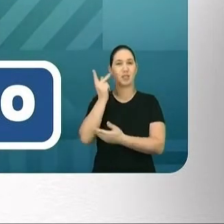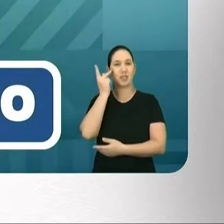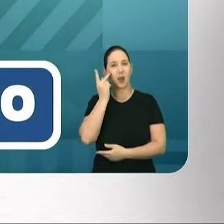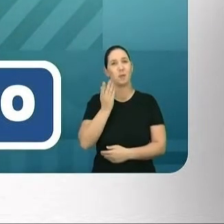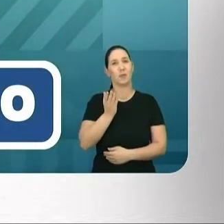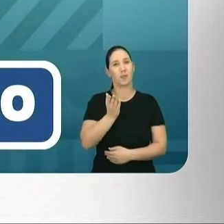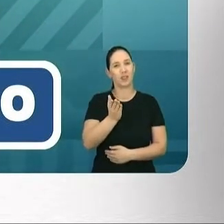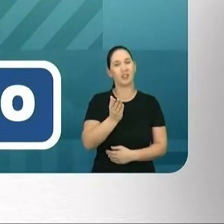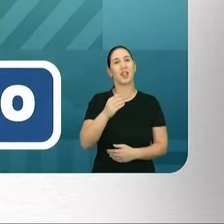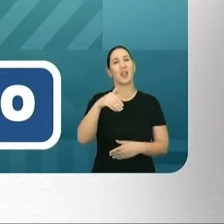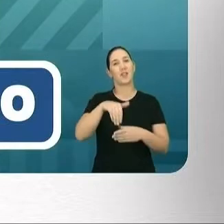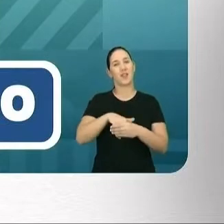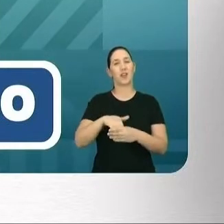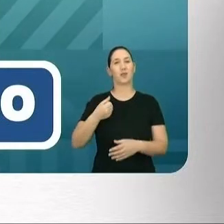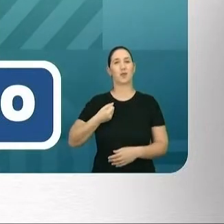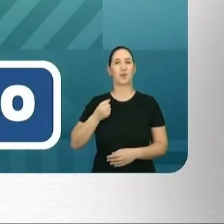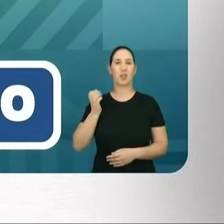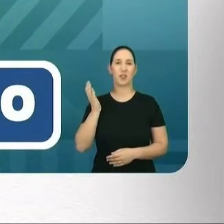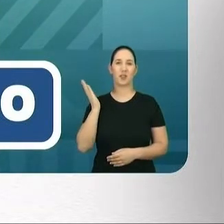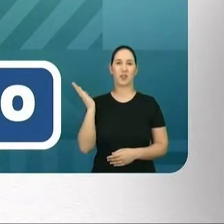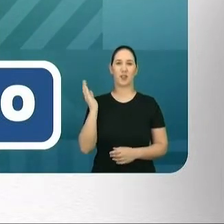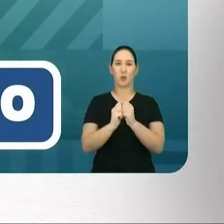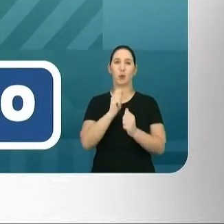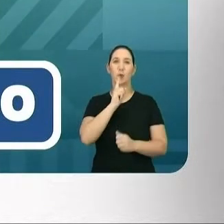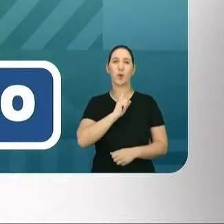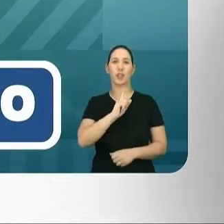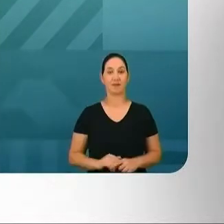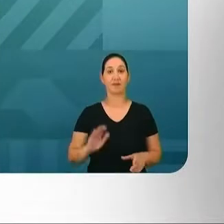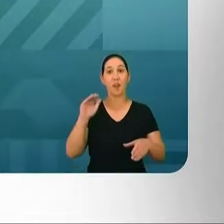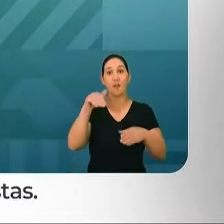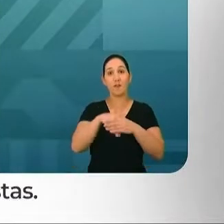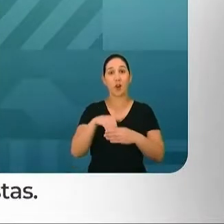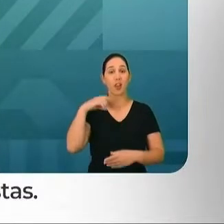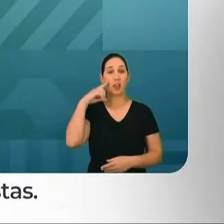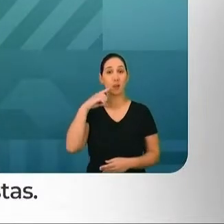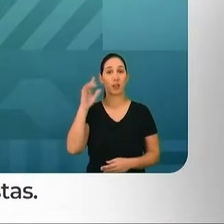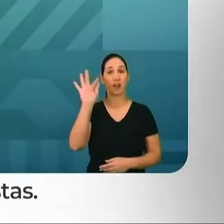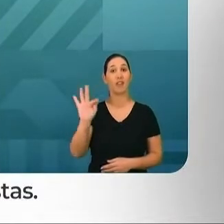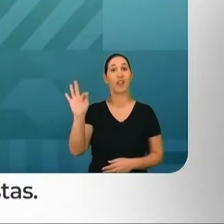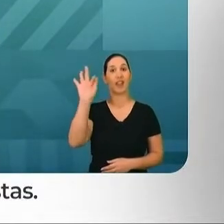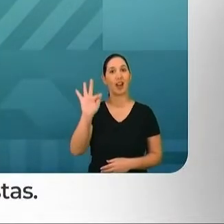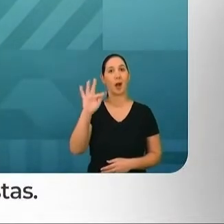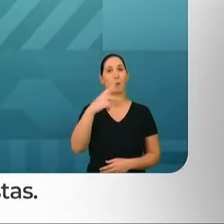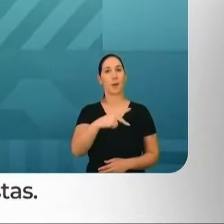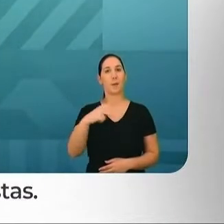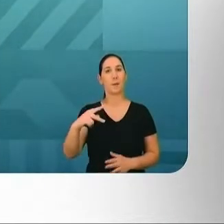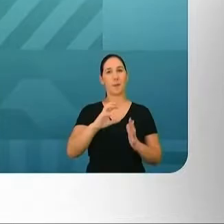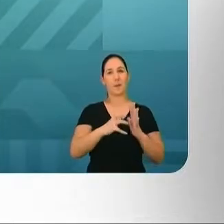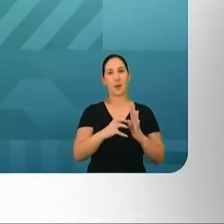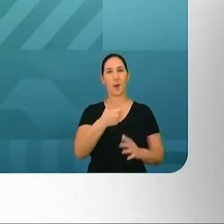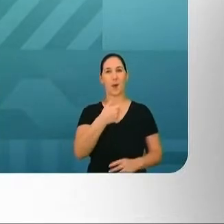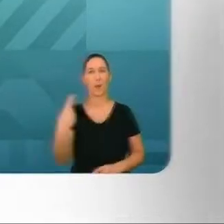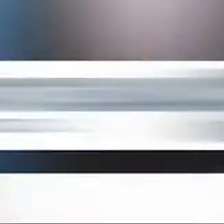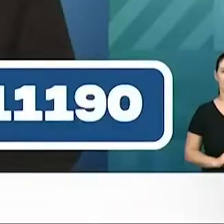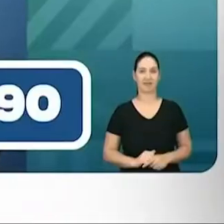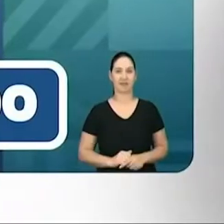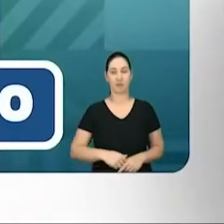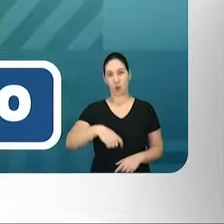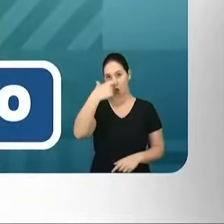por você. Vote 70-140 com o Rodrigo, governador. Vote nos deputados federais do Progressistas, vote